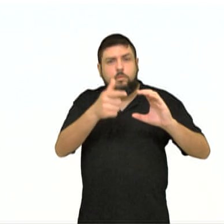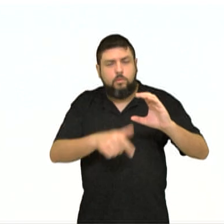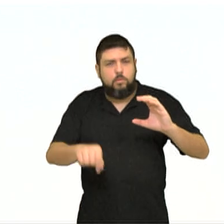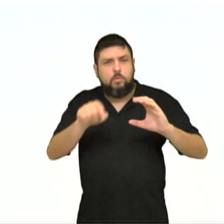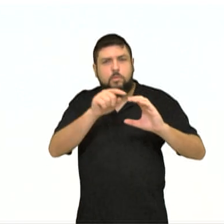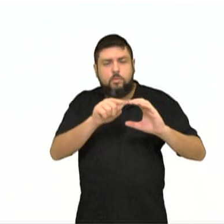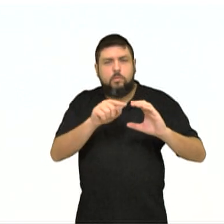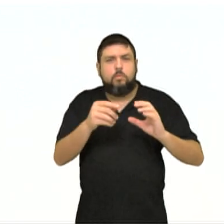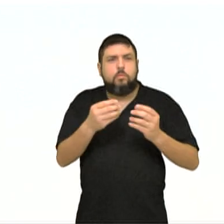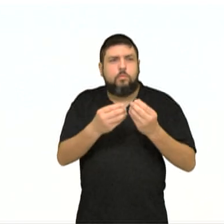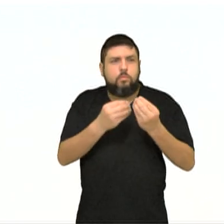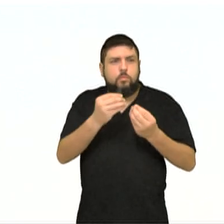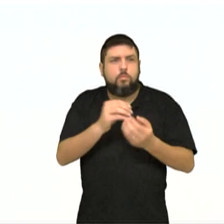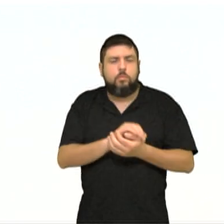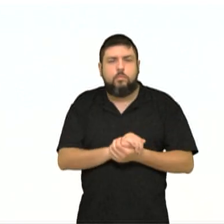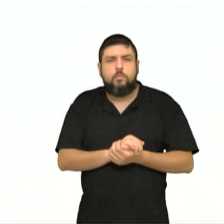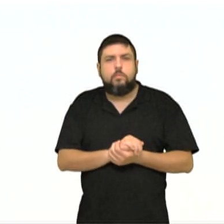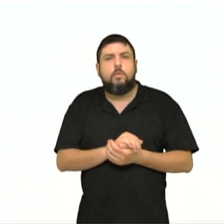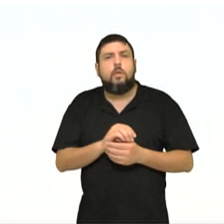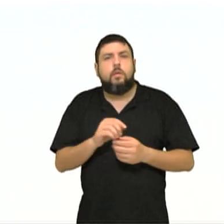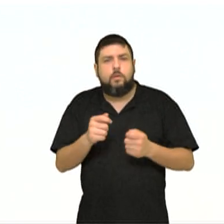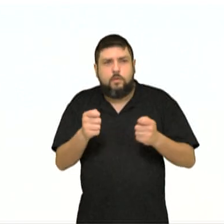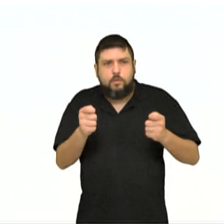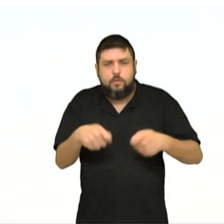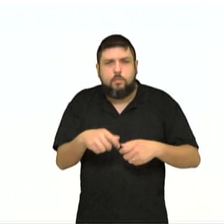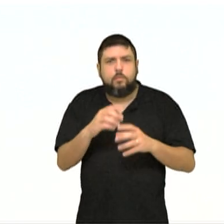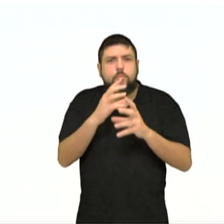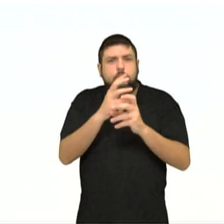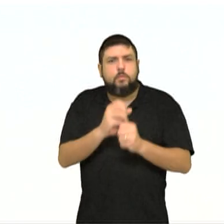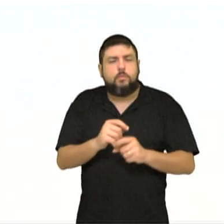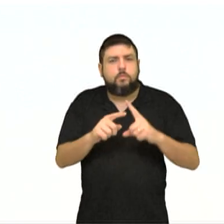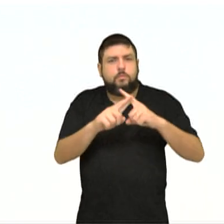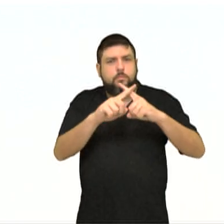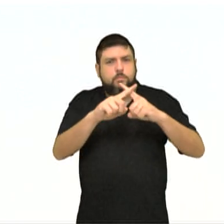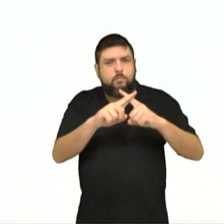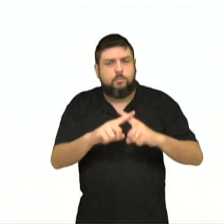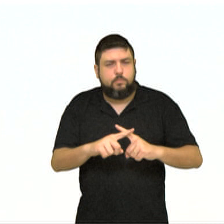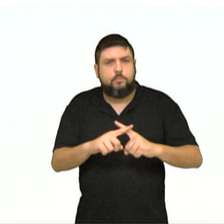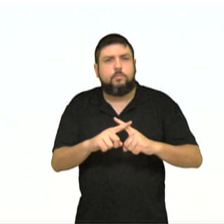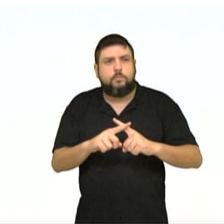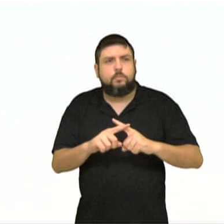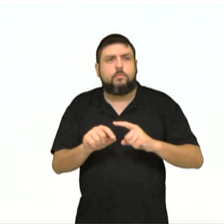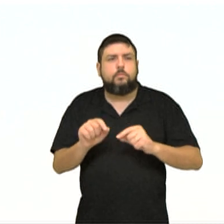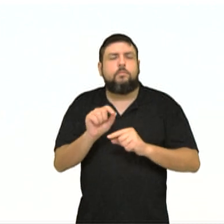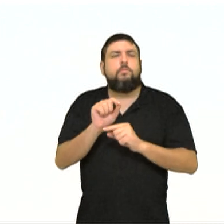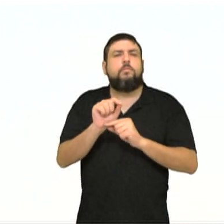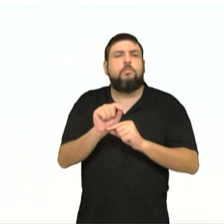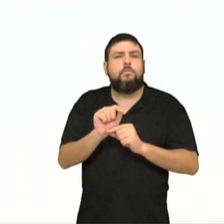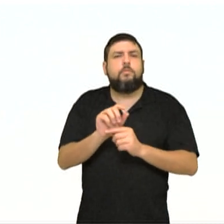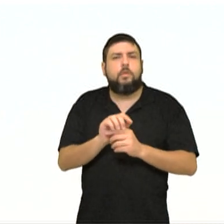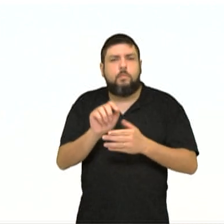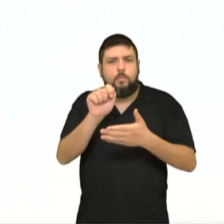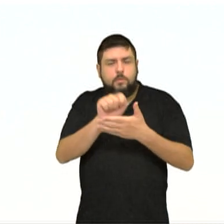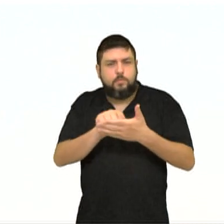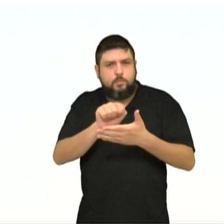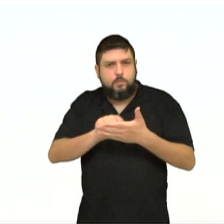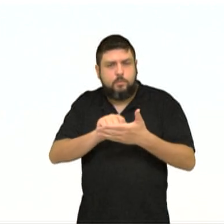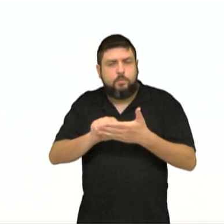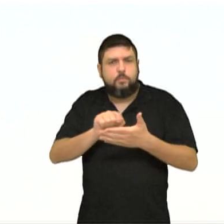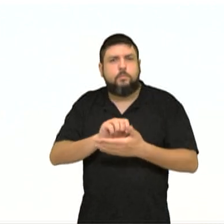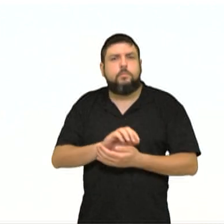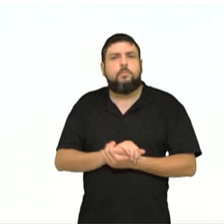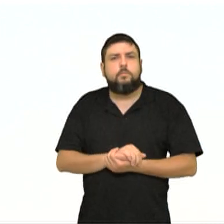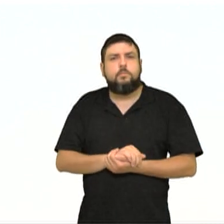termo em evidência. Assim, aparecendo a nossa multiplicação, que é o que a fatoração faz. Reescreve usando uma